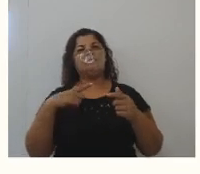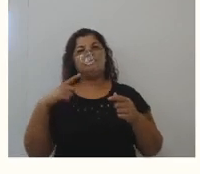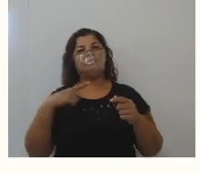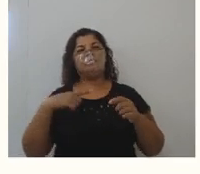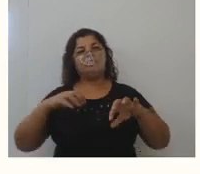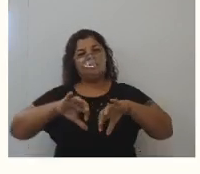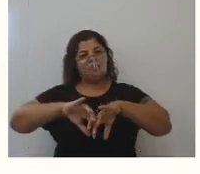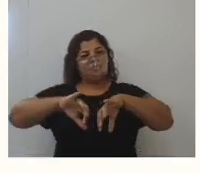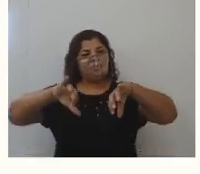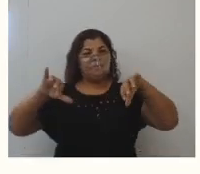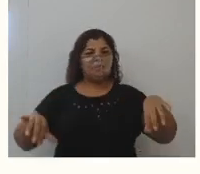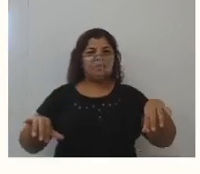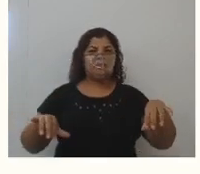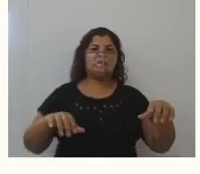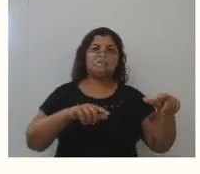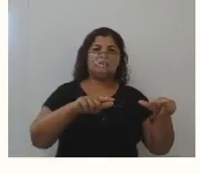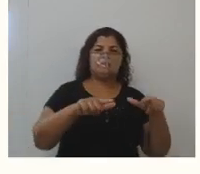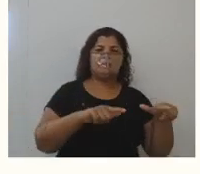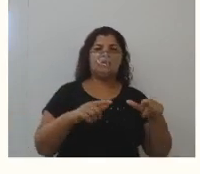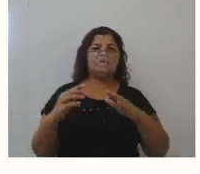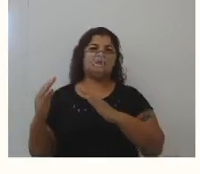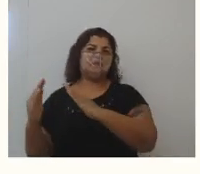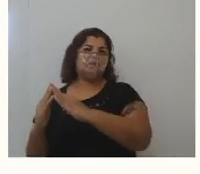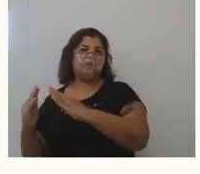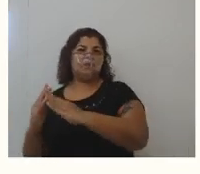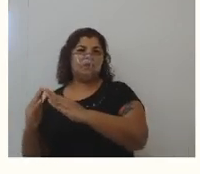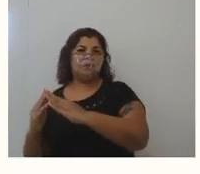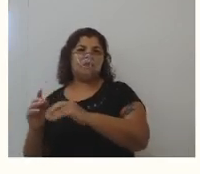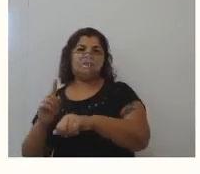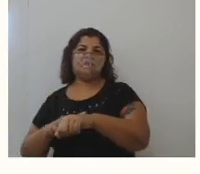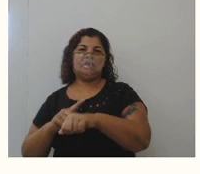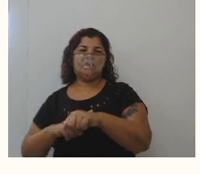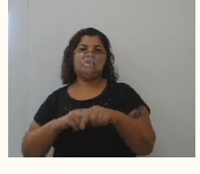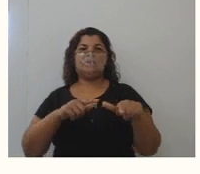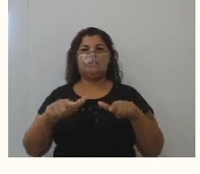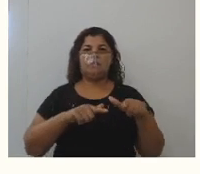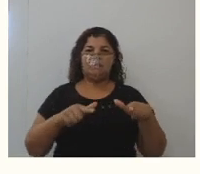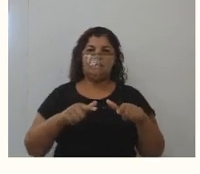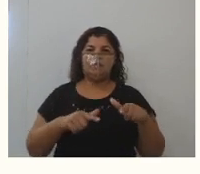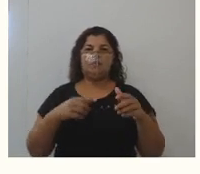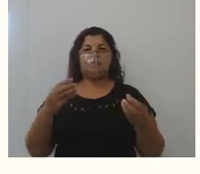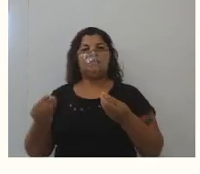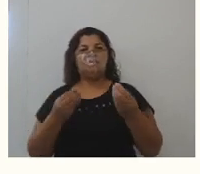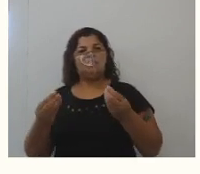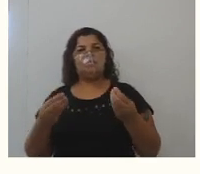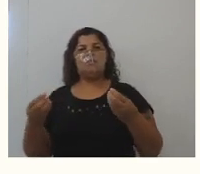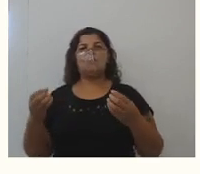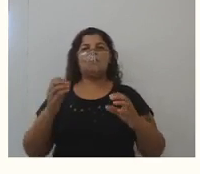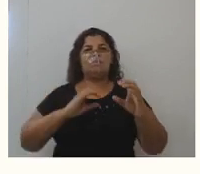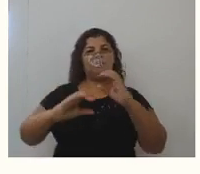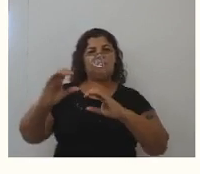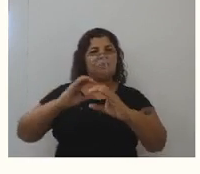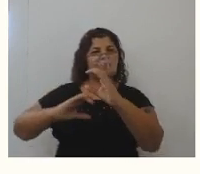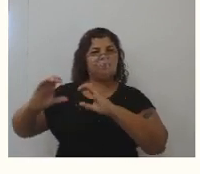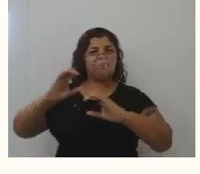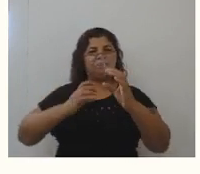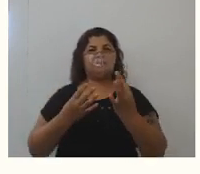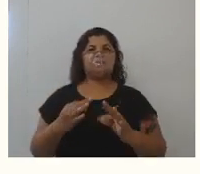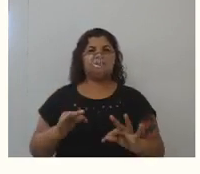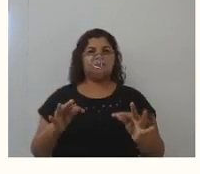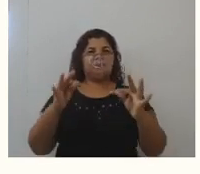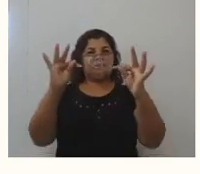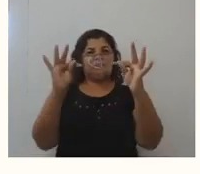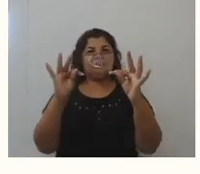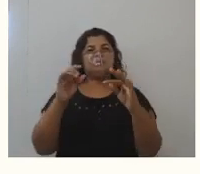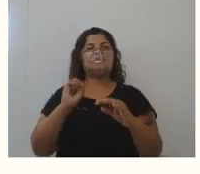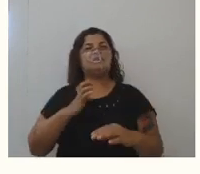espaço de trabalho e do lar, o tempo de trabalho e o de não trabalho, os mecanismos modernos de comunicação permitem que no horário